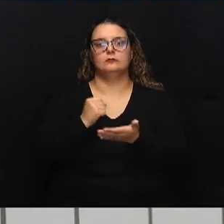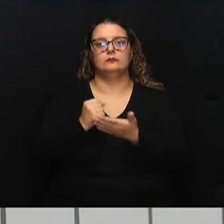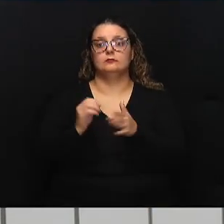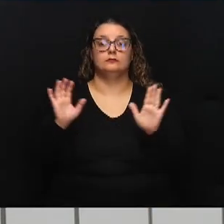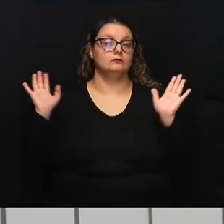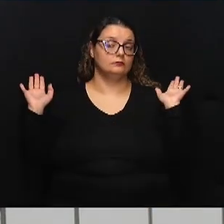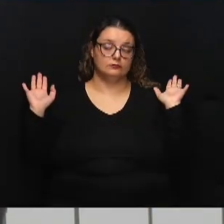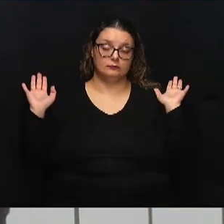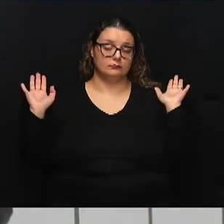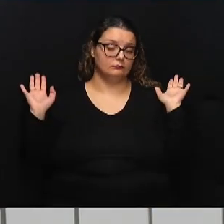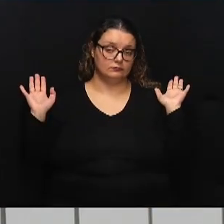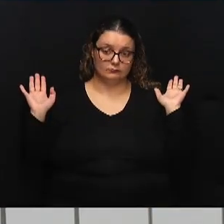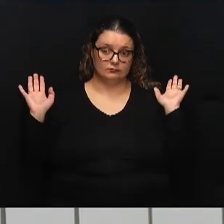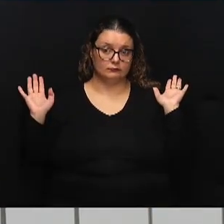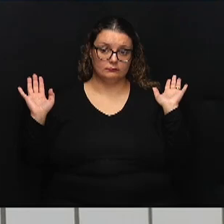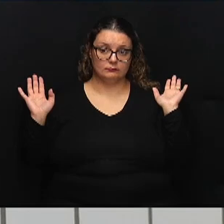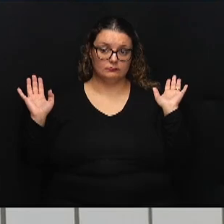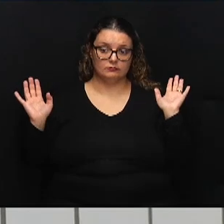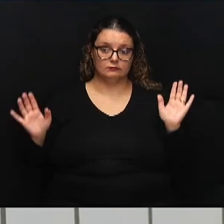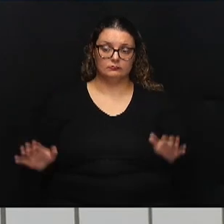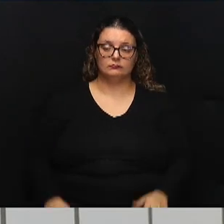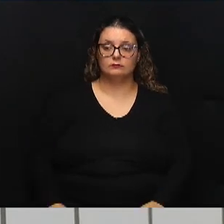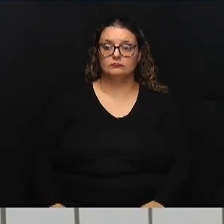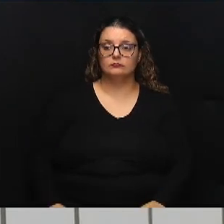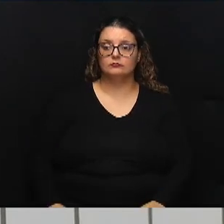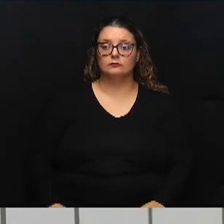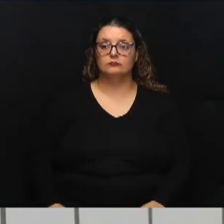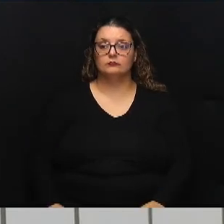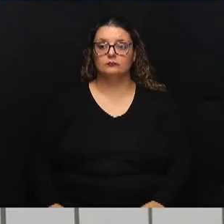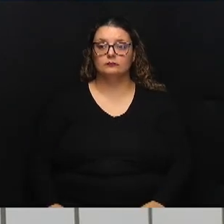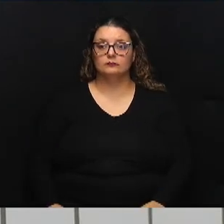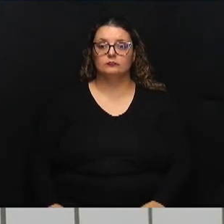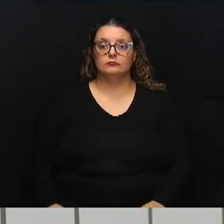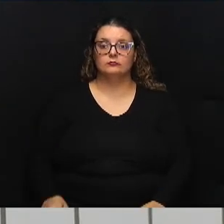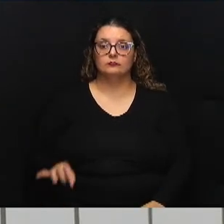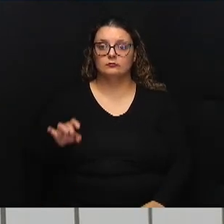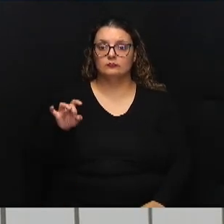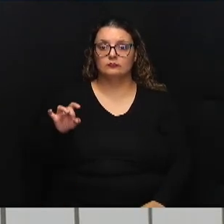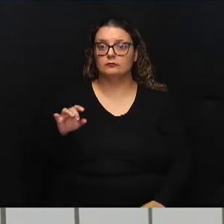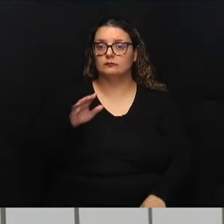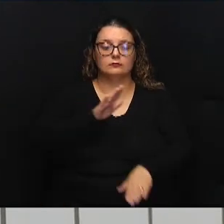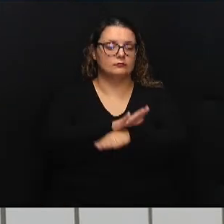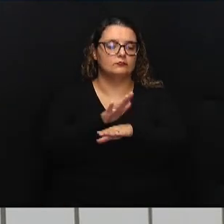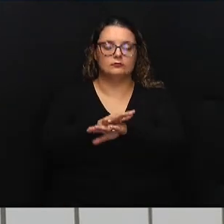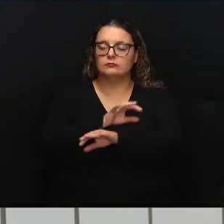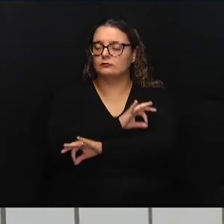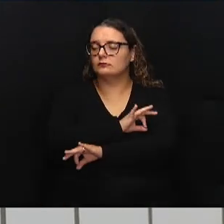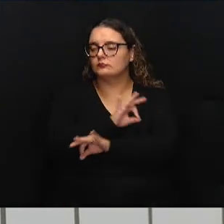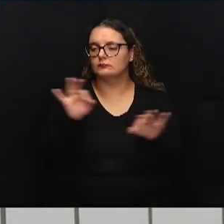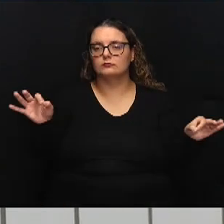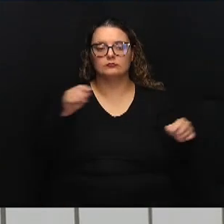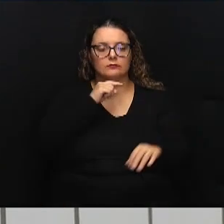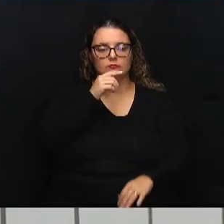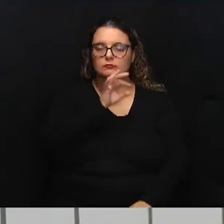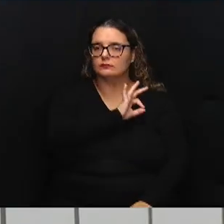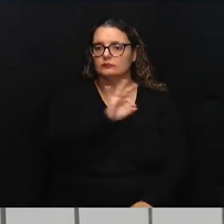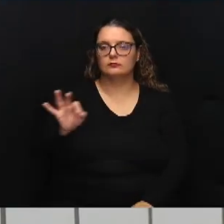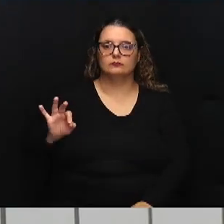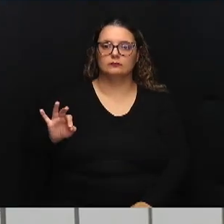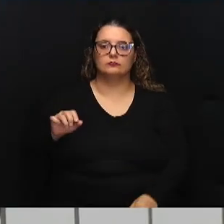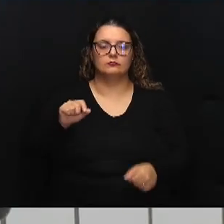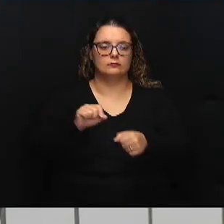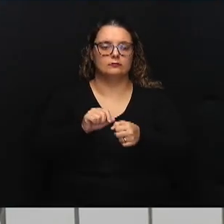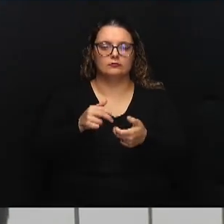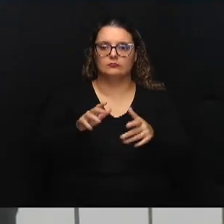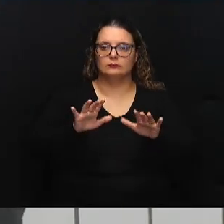né? Extremamente, só o que eu não ajudo mais ninguém, é para fazer uma determinada coisa, eu